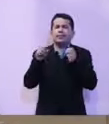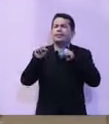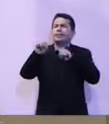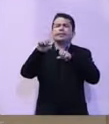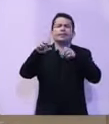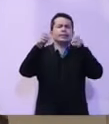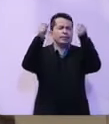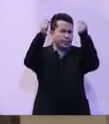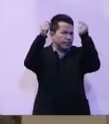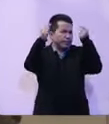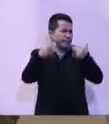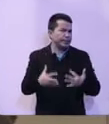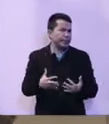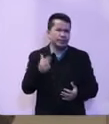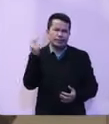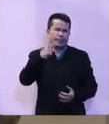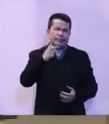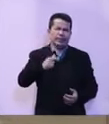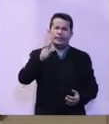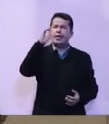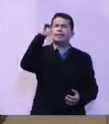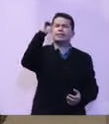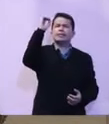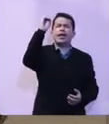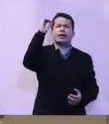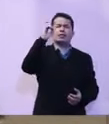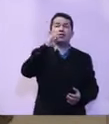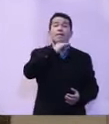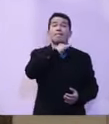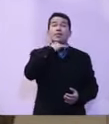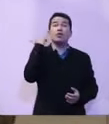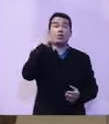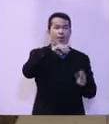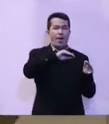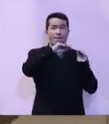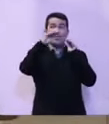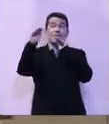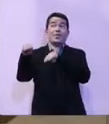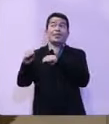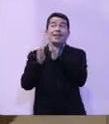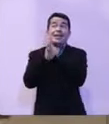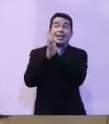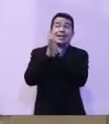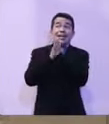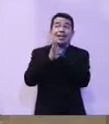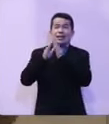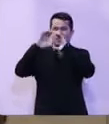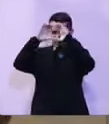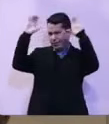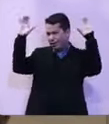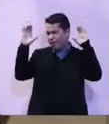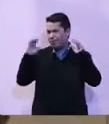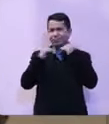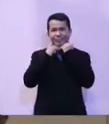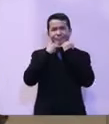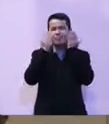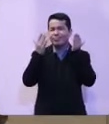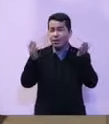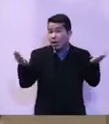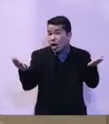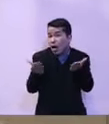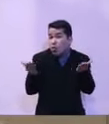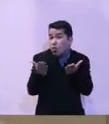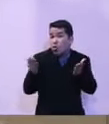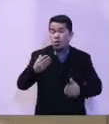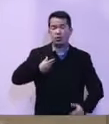de mitigar os pecados. A única maneira é que, em vida, nós precisamos tomar uma decisão.